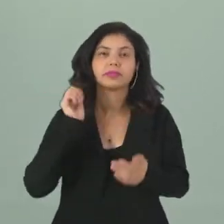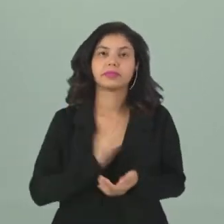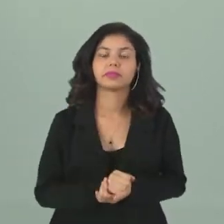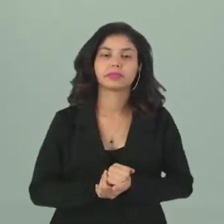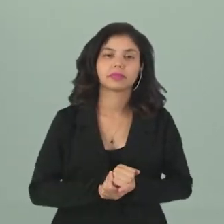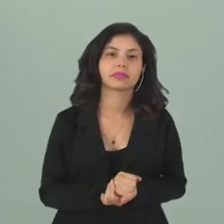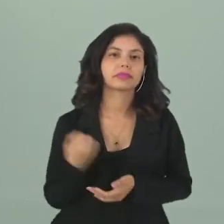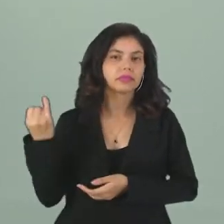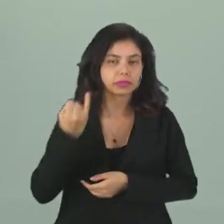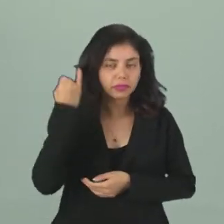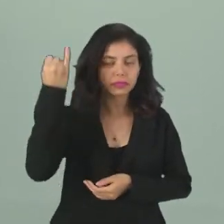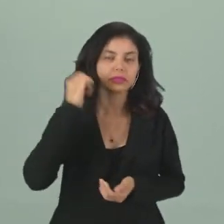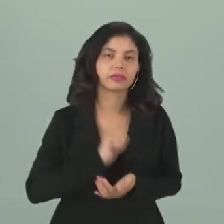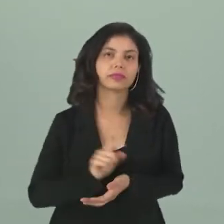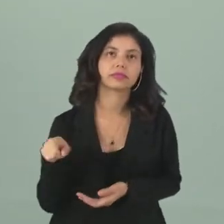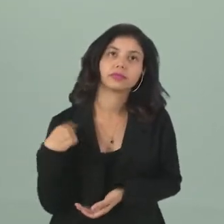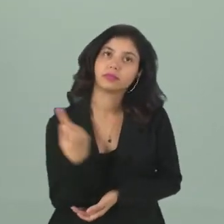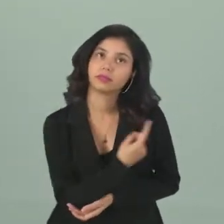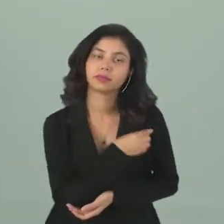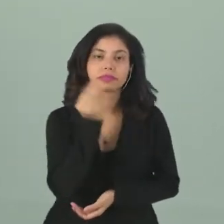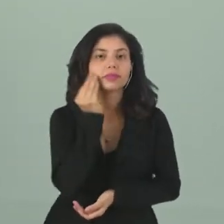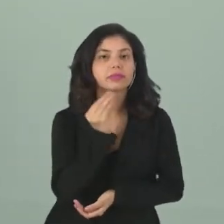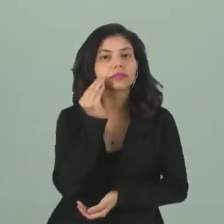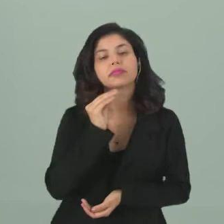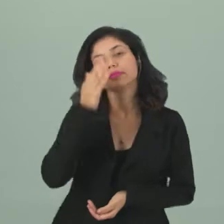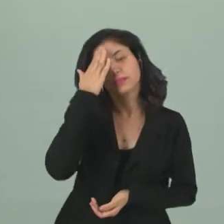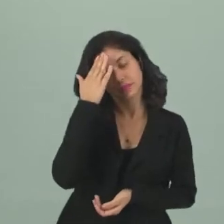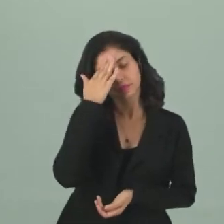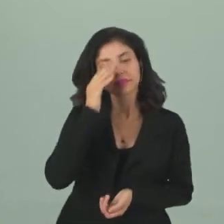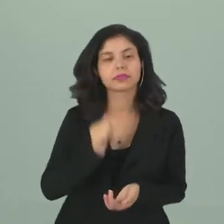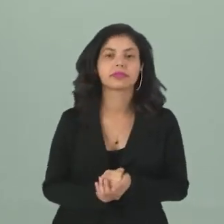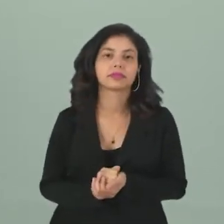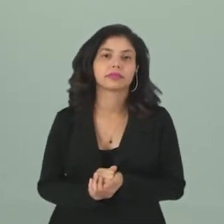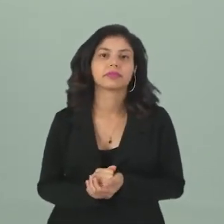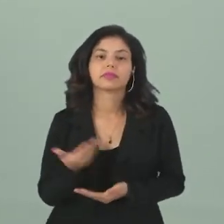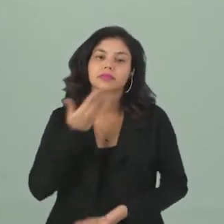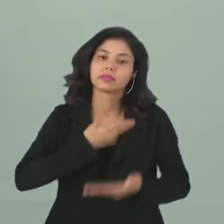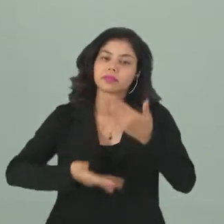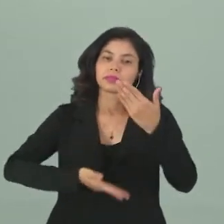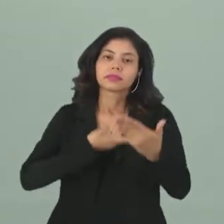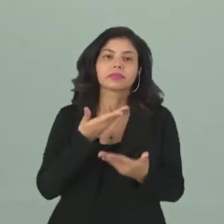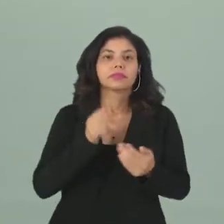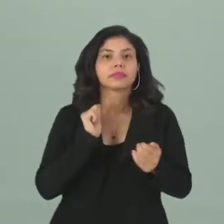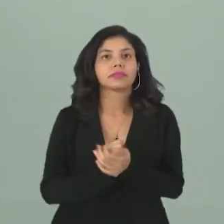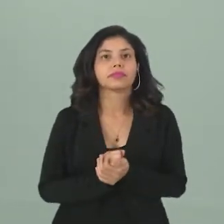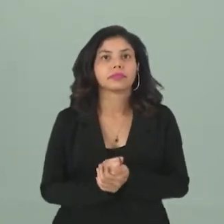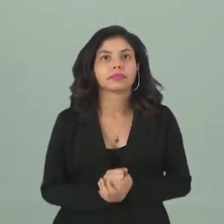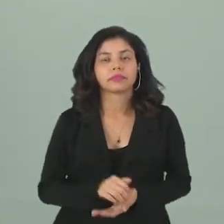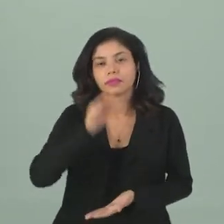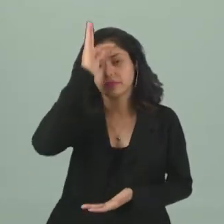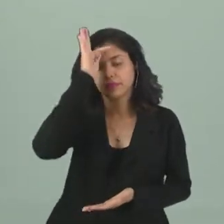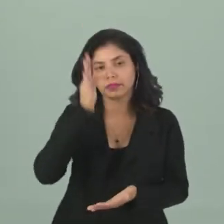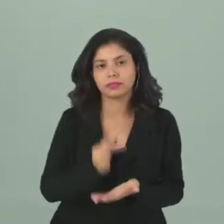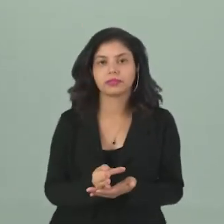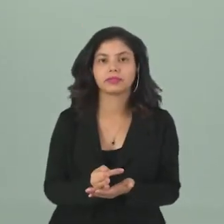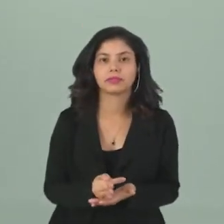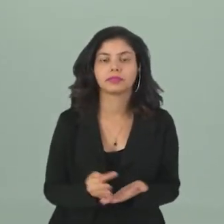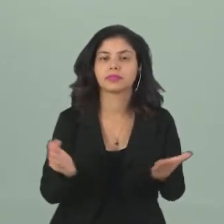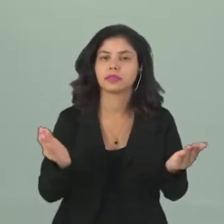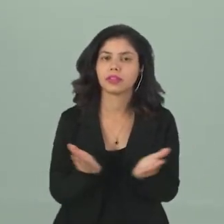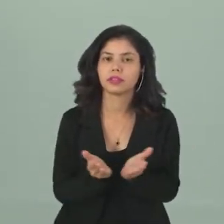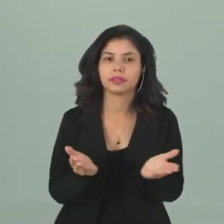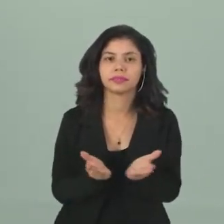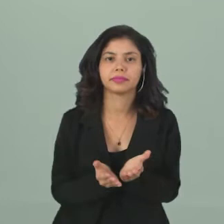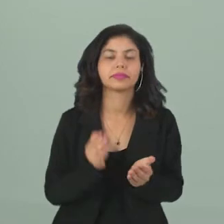é muito importante para a gente tentar entender as relações de fé e de crença que a gente tem no